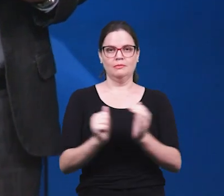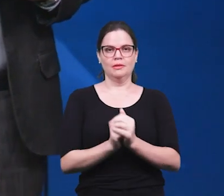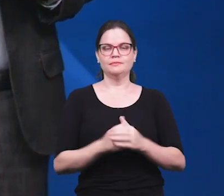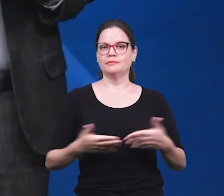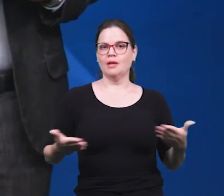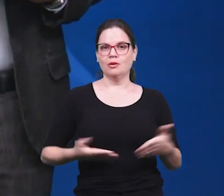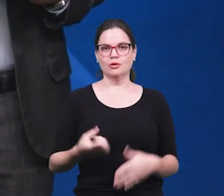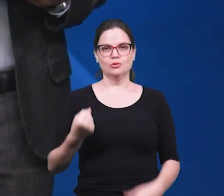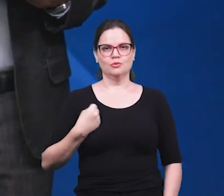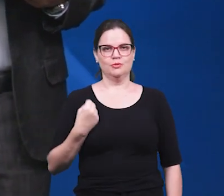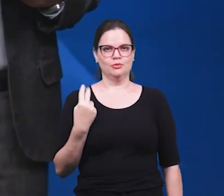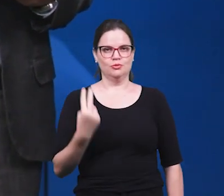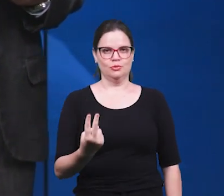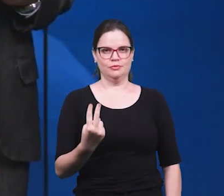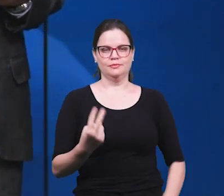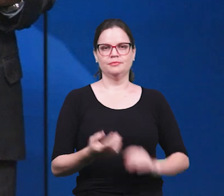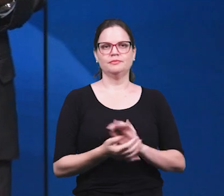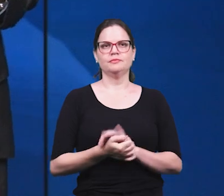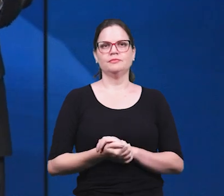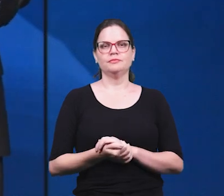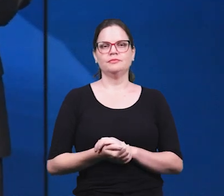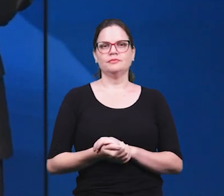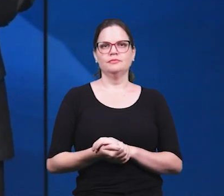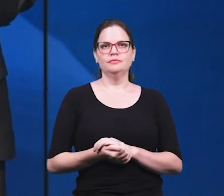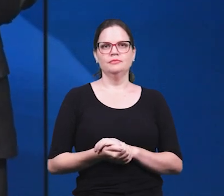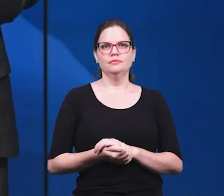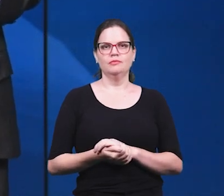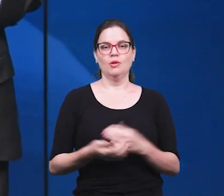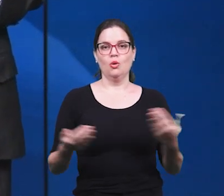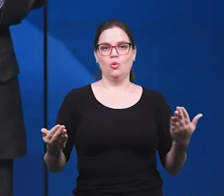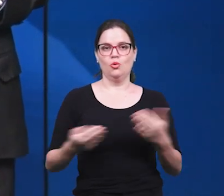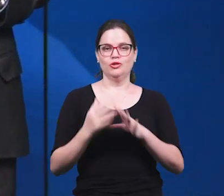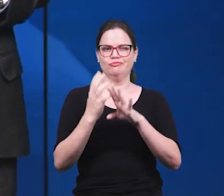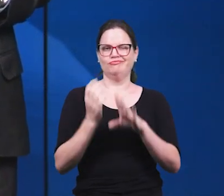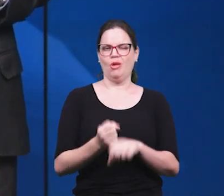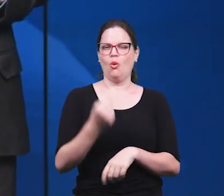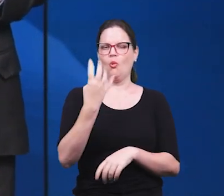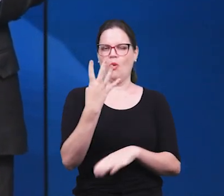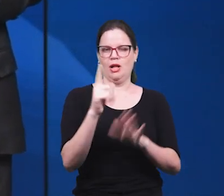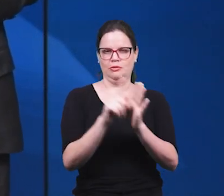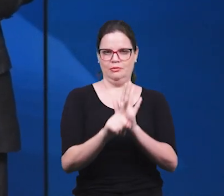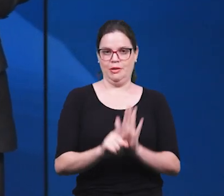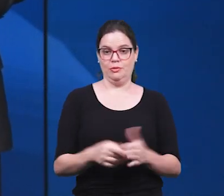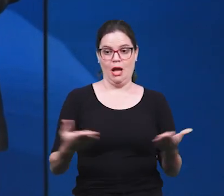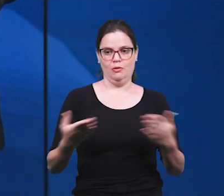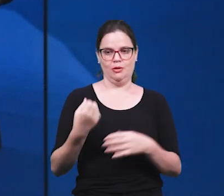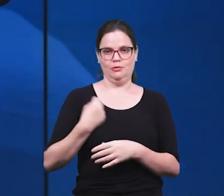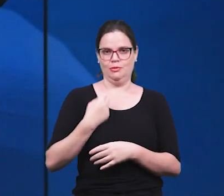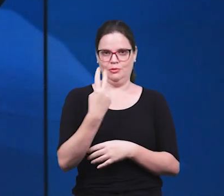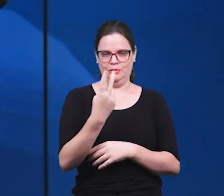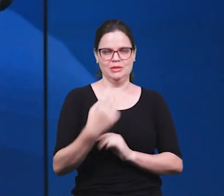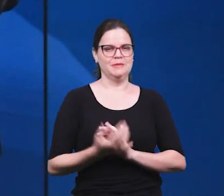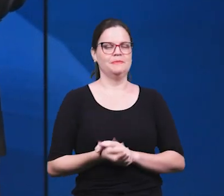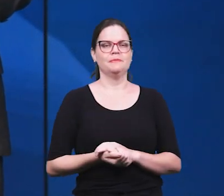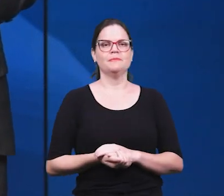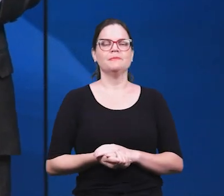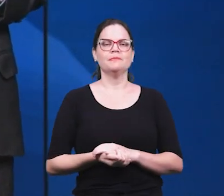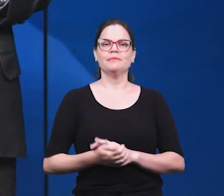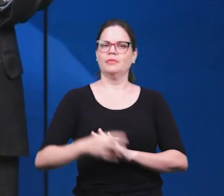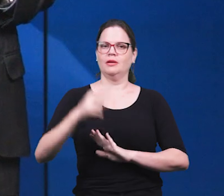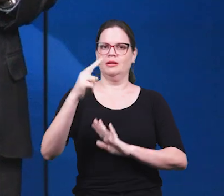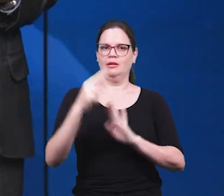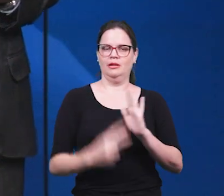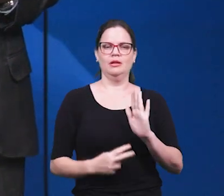segunda pergunta. Nós temos ainda outras 3, né? Temos 4 perguntas ao todo para todos. E a segunda pergunta é,